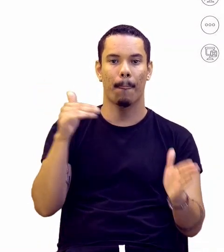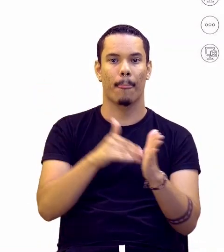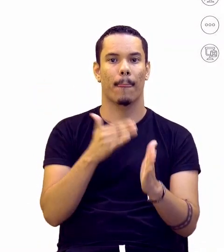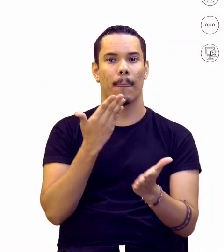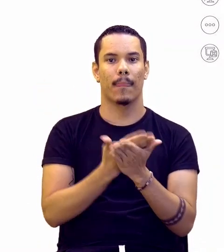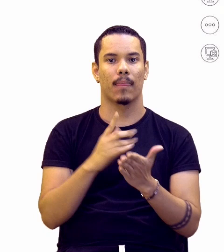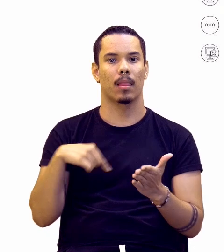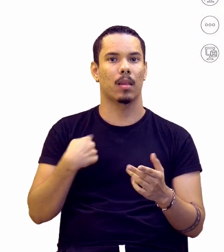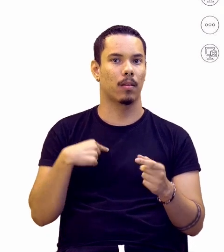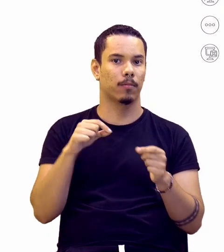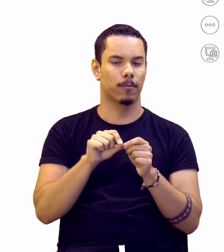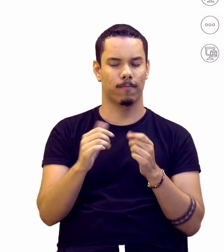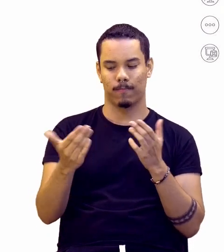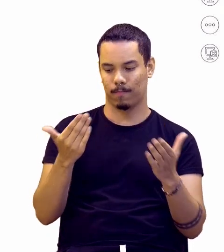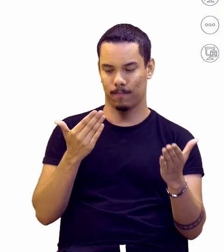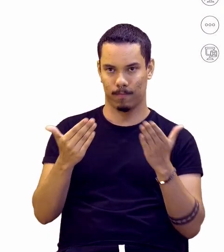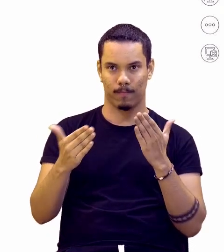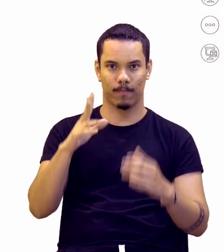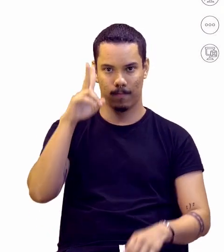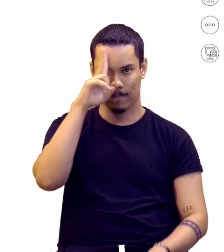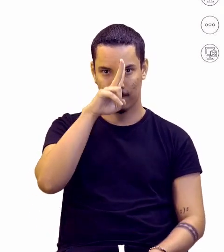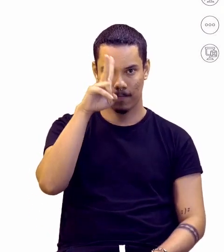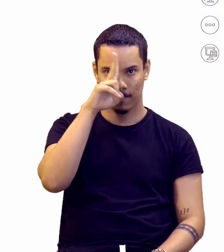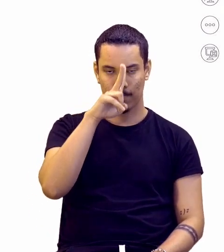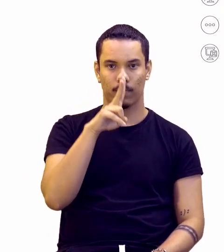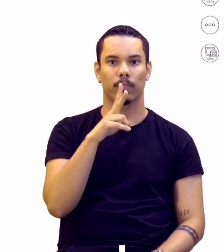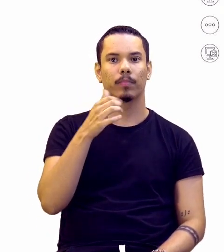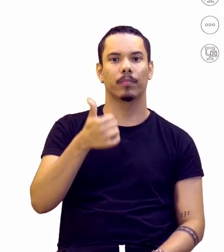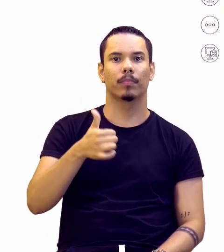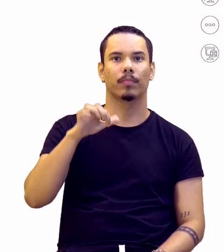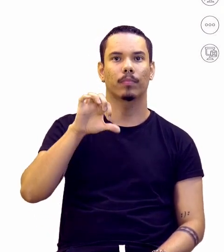até aquele comparativo, né? Que em